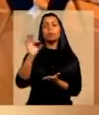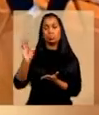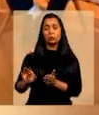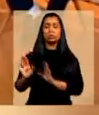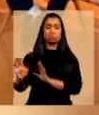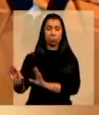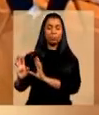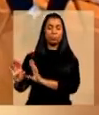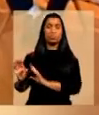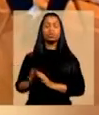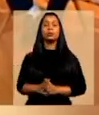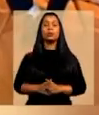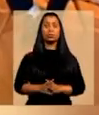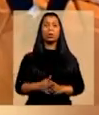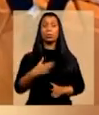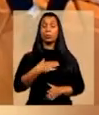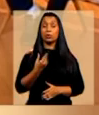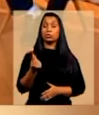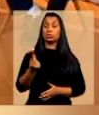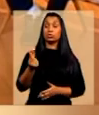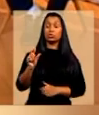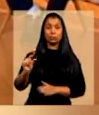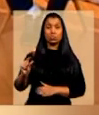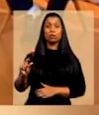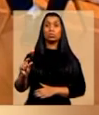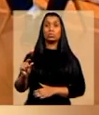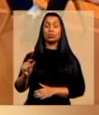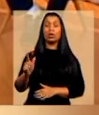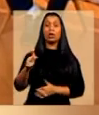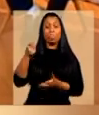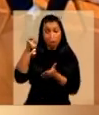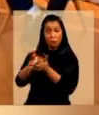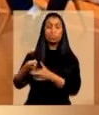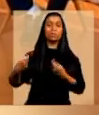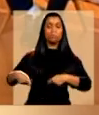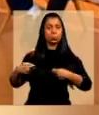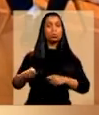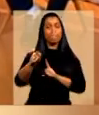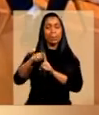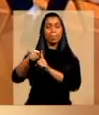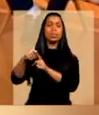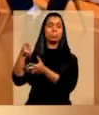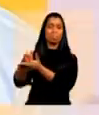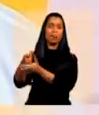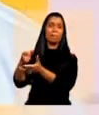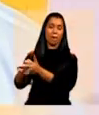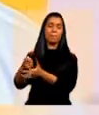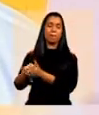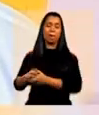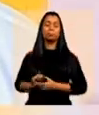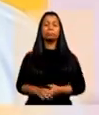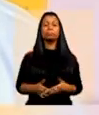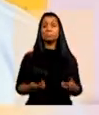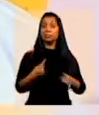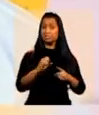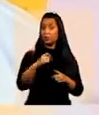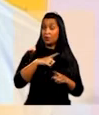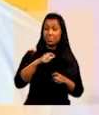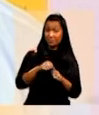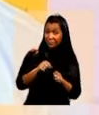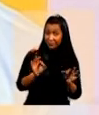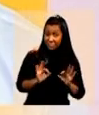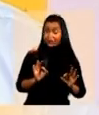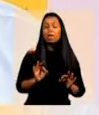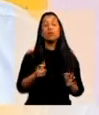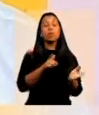percentual separado e ele é considerado, o meu investimento é considerado um imposto, uma conta que eu tenho que pagar todo mês, a primeira conta que eu tenho que pagar. Porque se eu não fizer